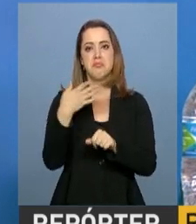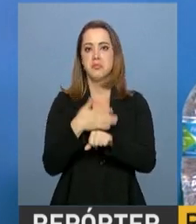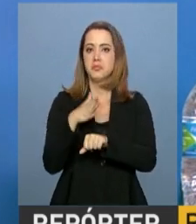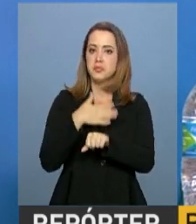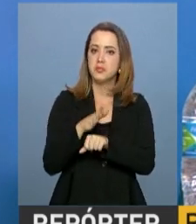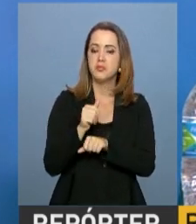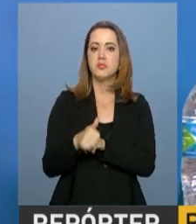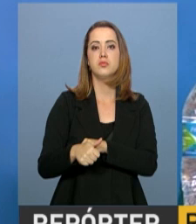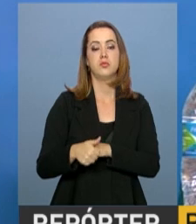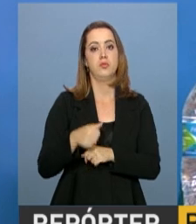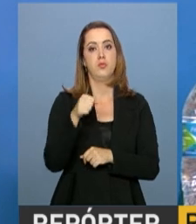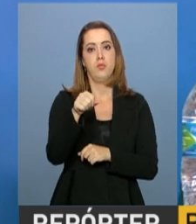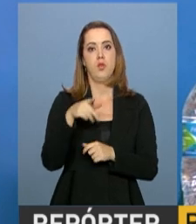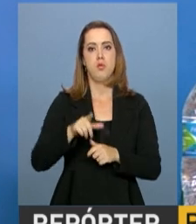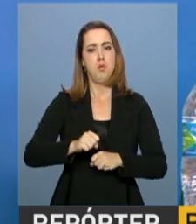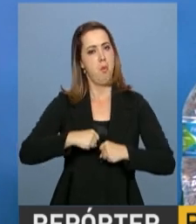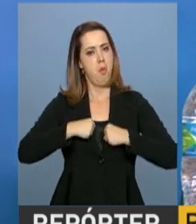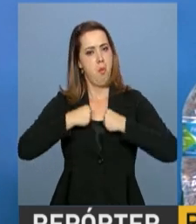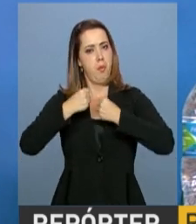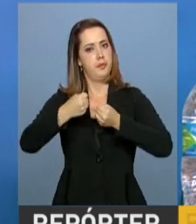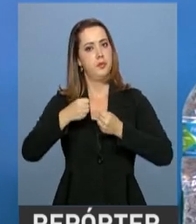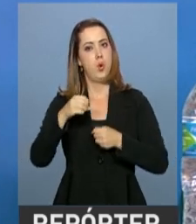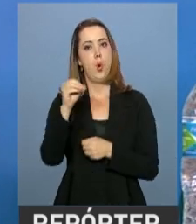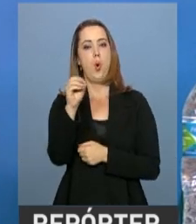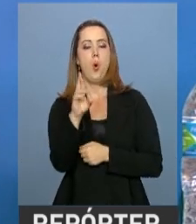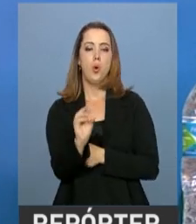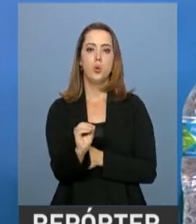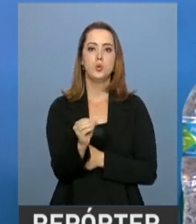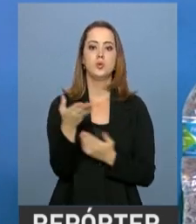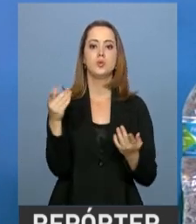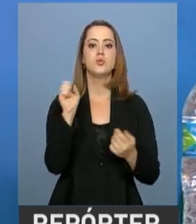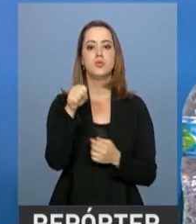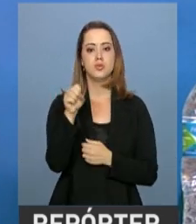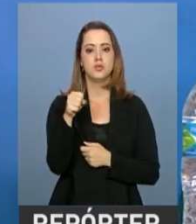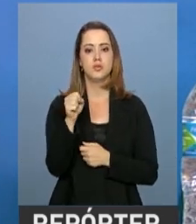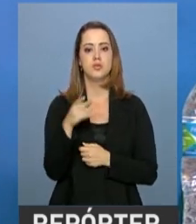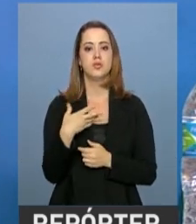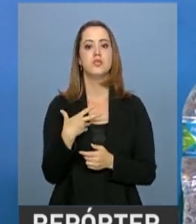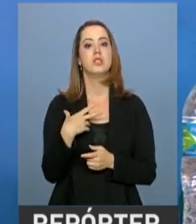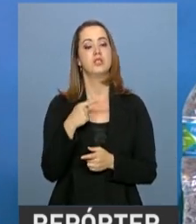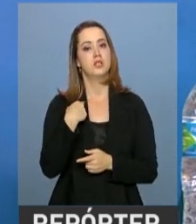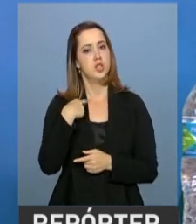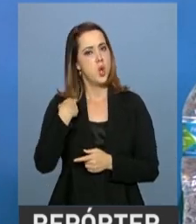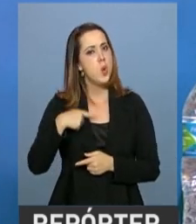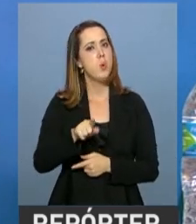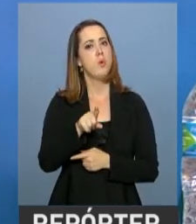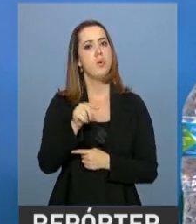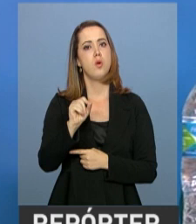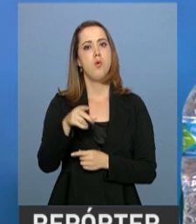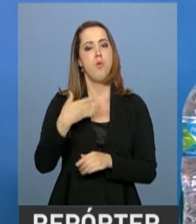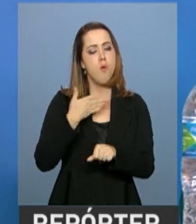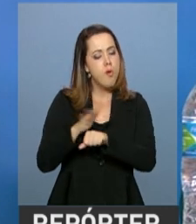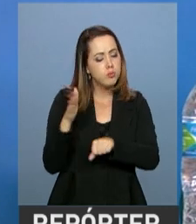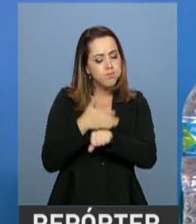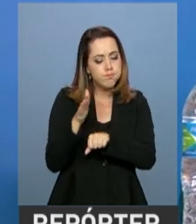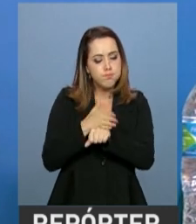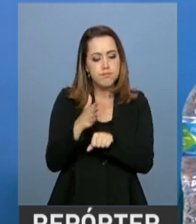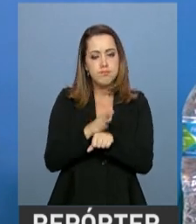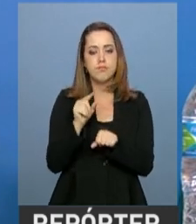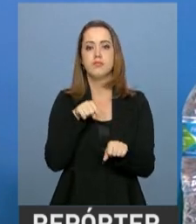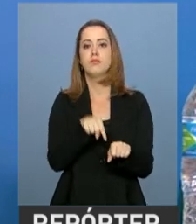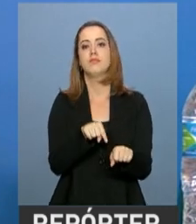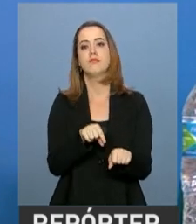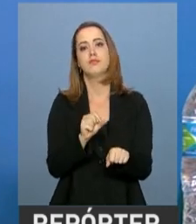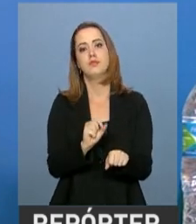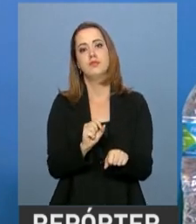hoje vou brigar por ouro sim Vou treinar bastante para